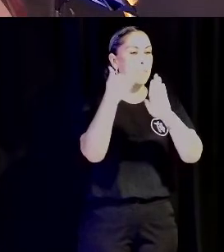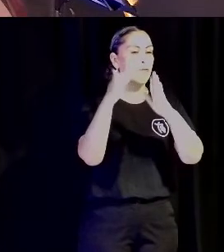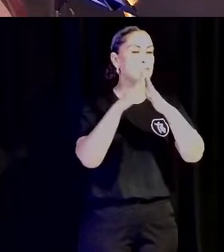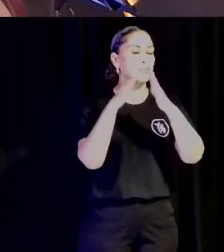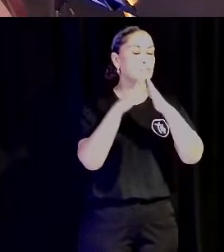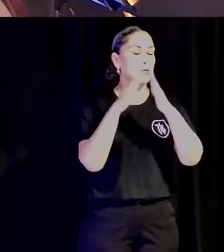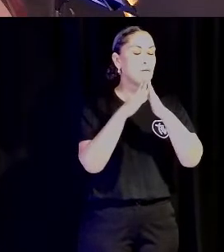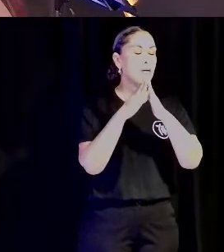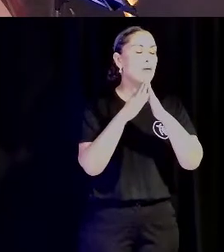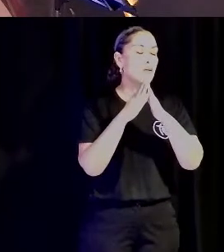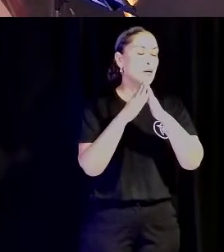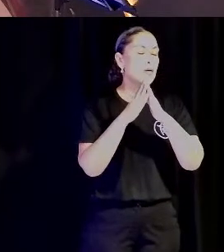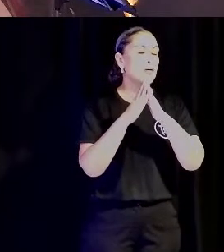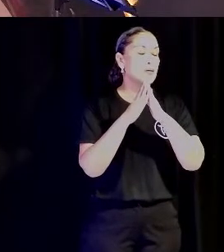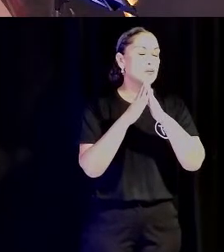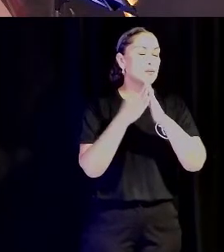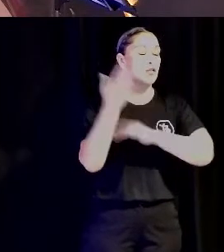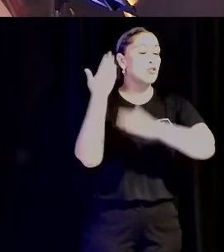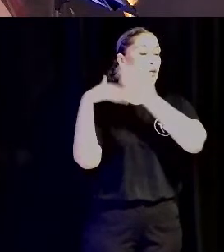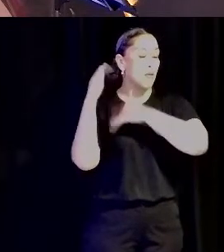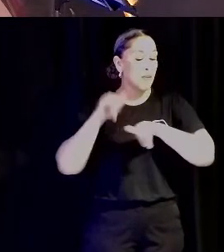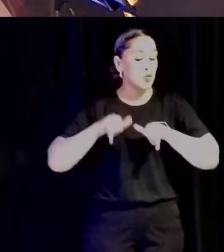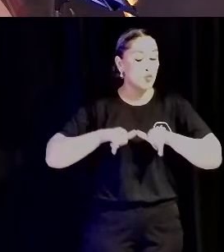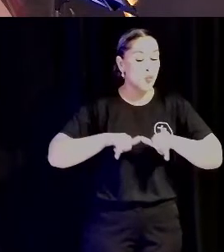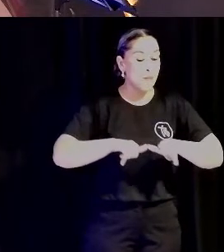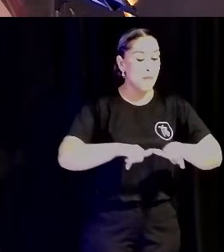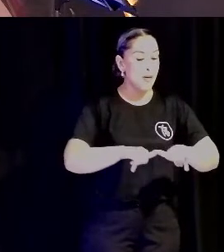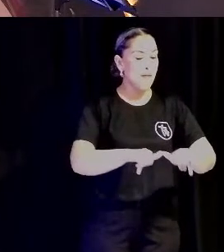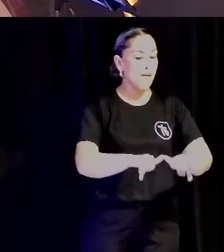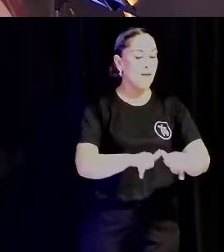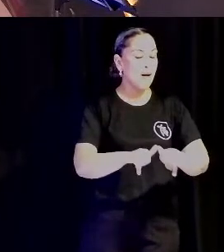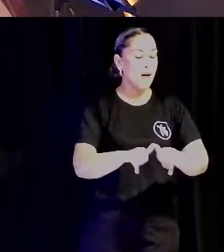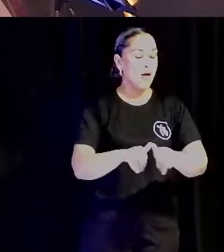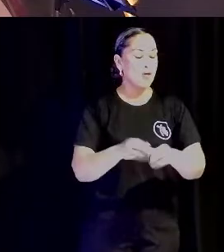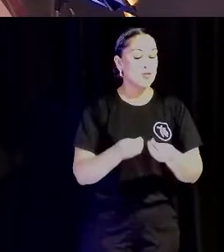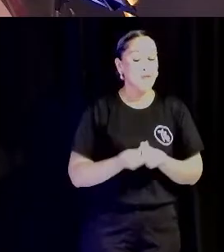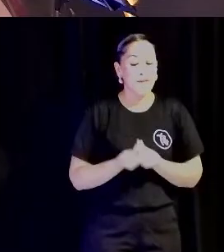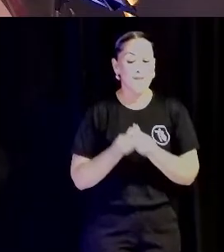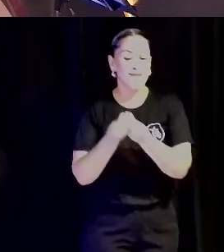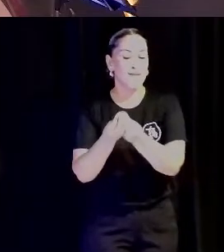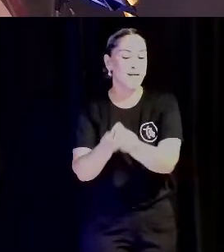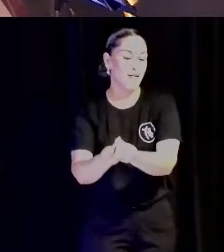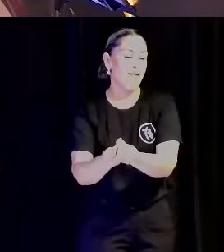as compras vinham naqueles engradados grandes.